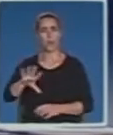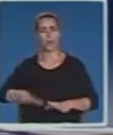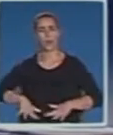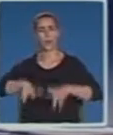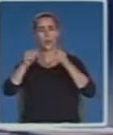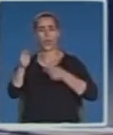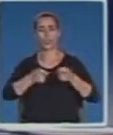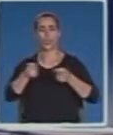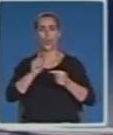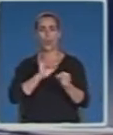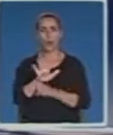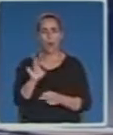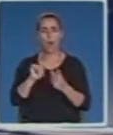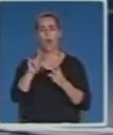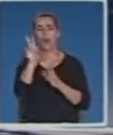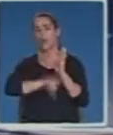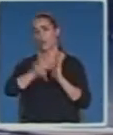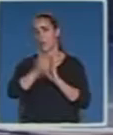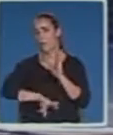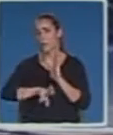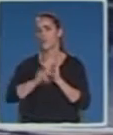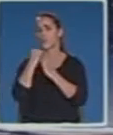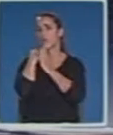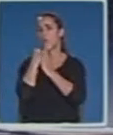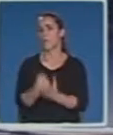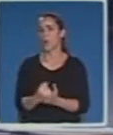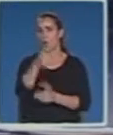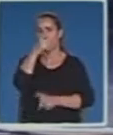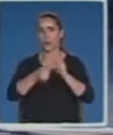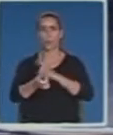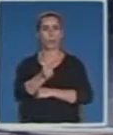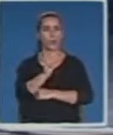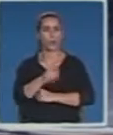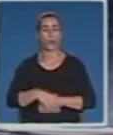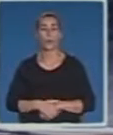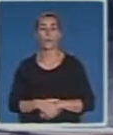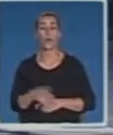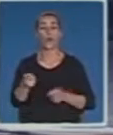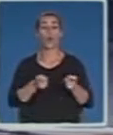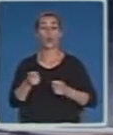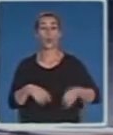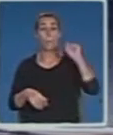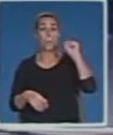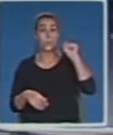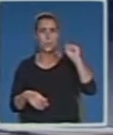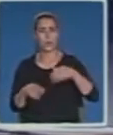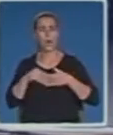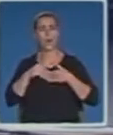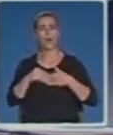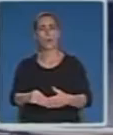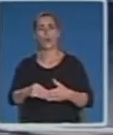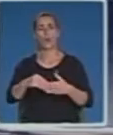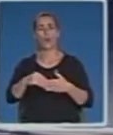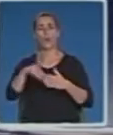gestão do mar e a regulamentação da atribuição de apoios aos pescadores. O coordenador da CDU acompanhou o cabeça de lista pela